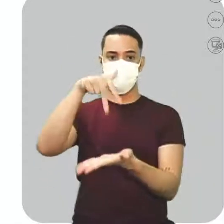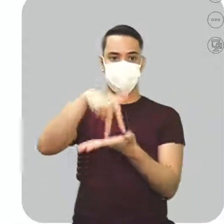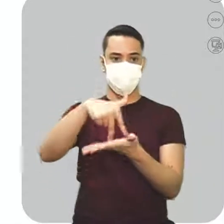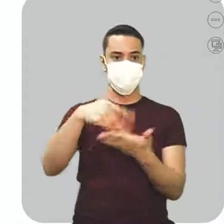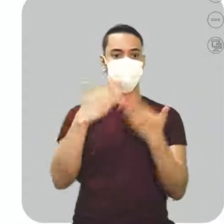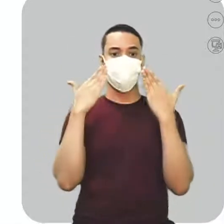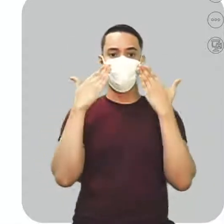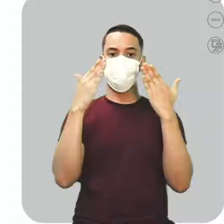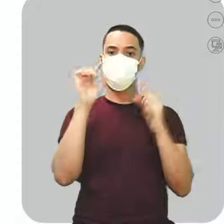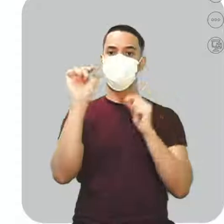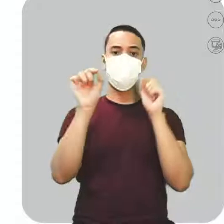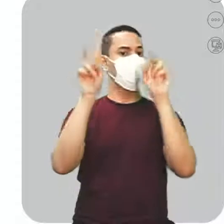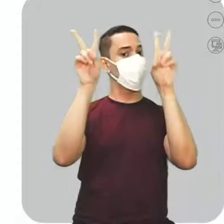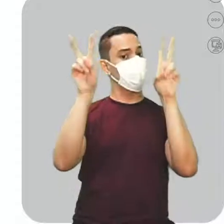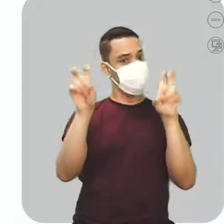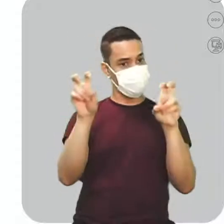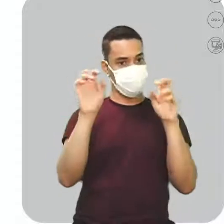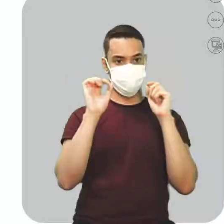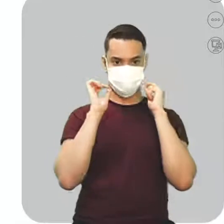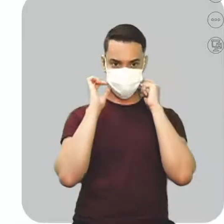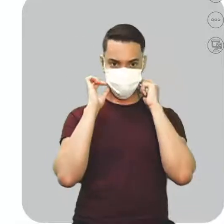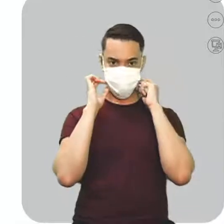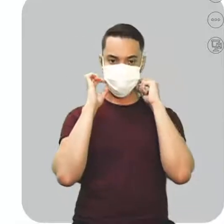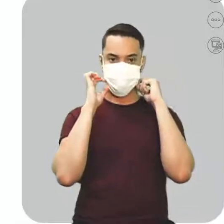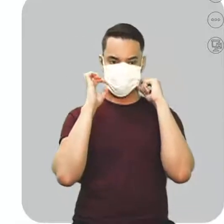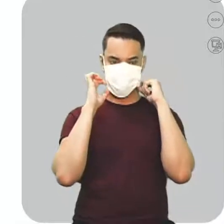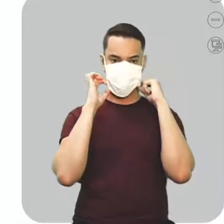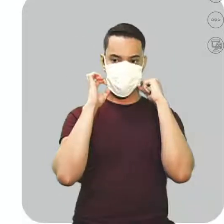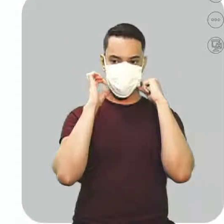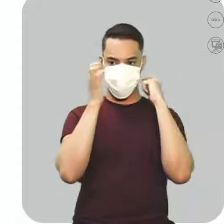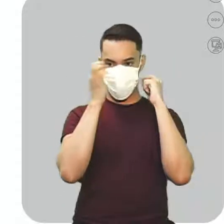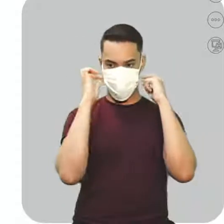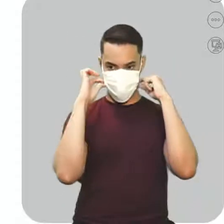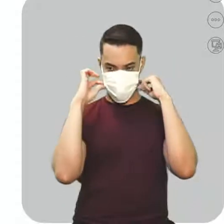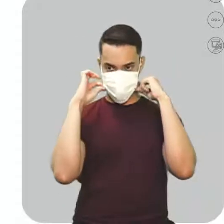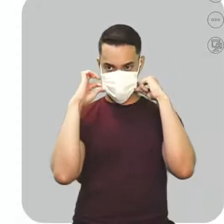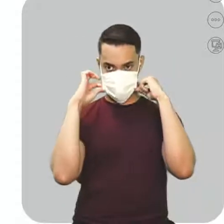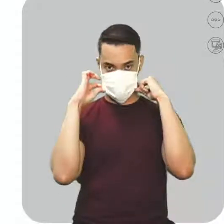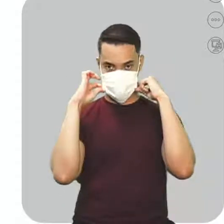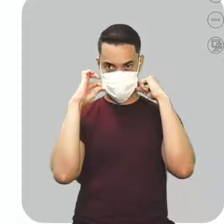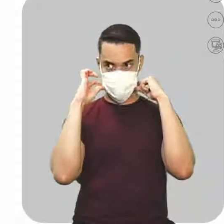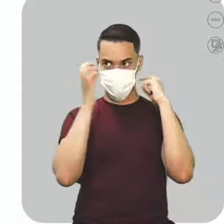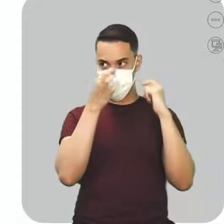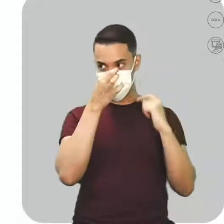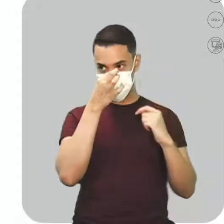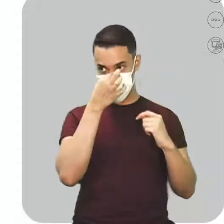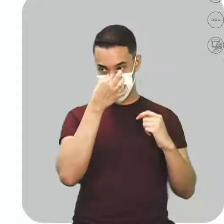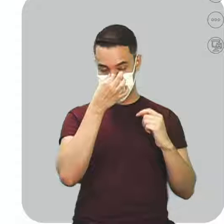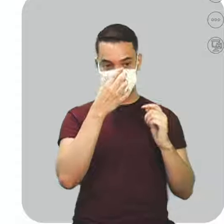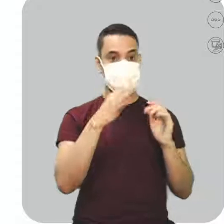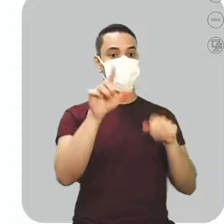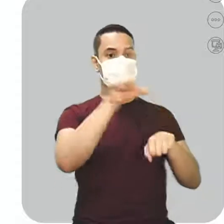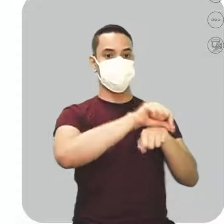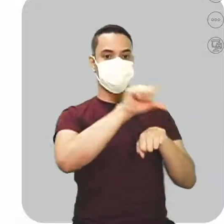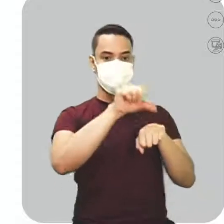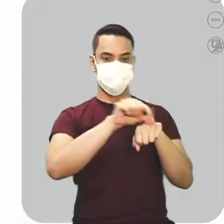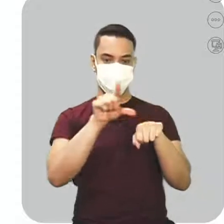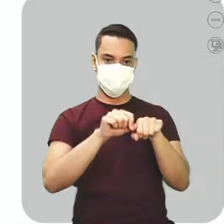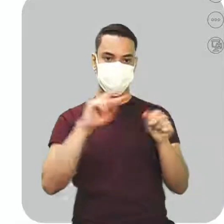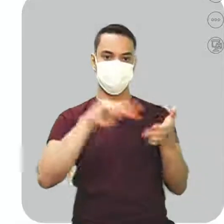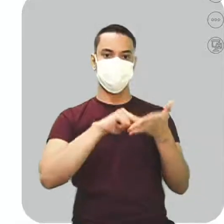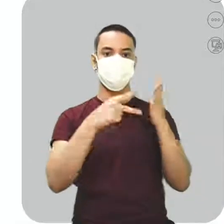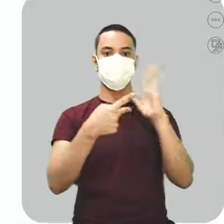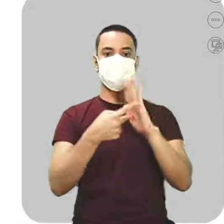frente a um tema. Argumentar é persuadir, é levar o outro a aderir ao que